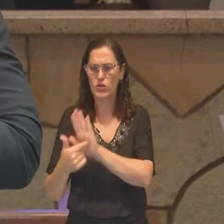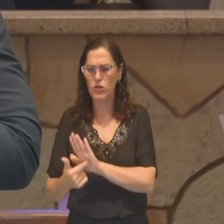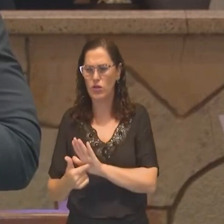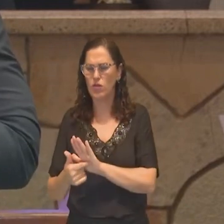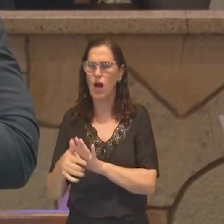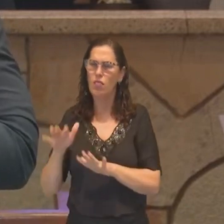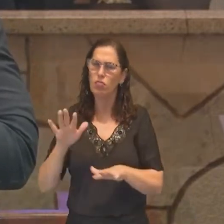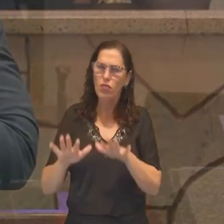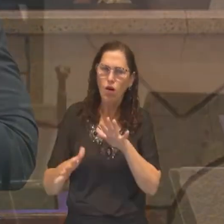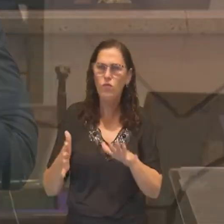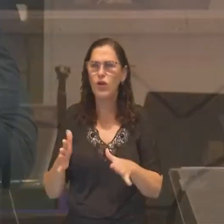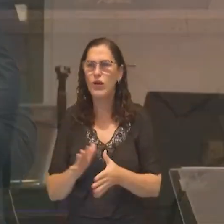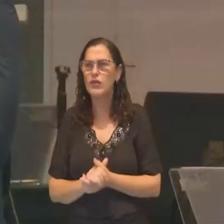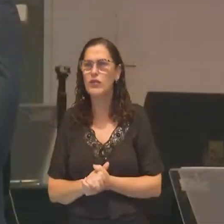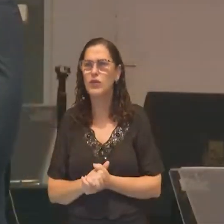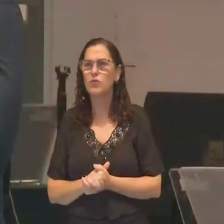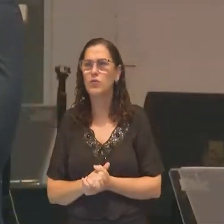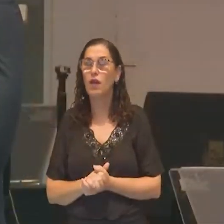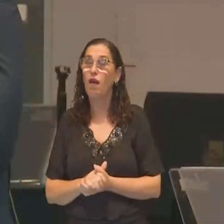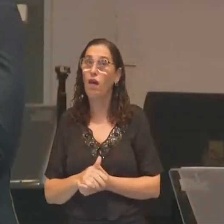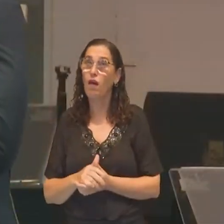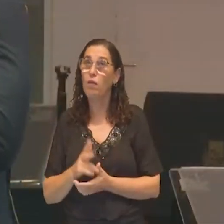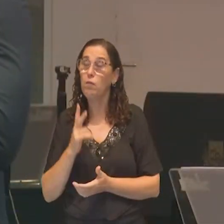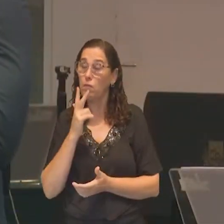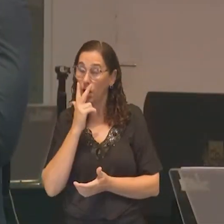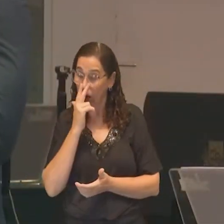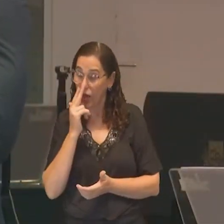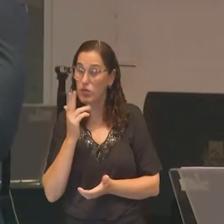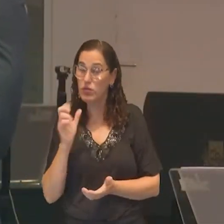provavelmente seja isso, acredito que sim, que